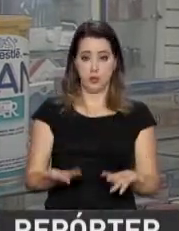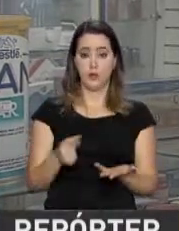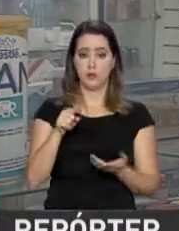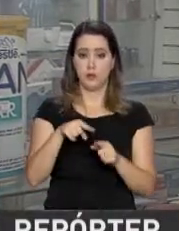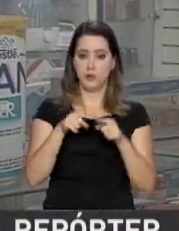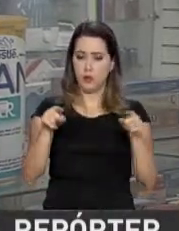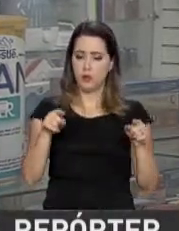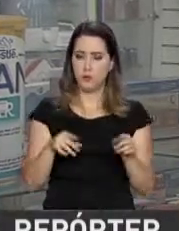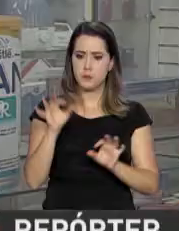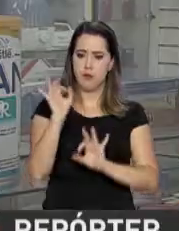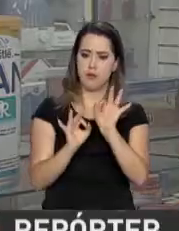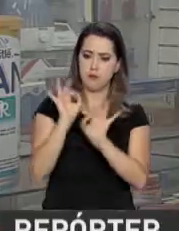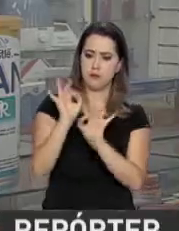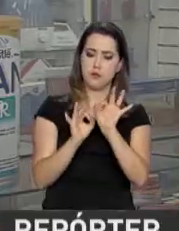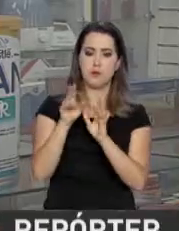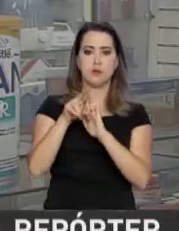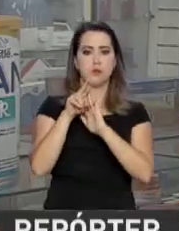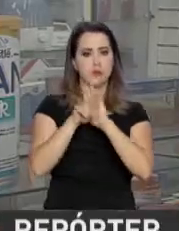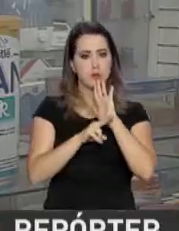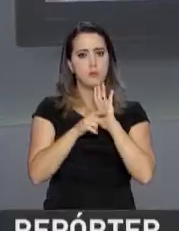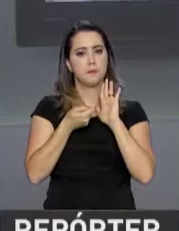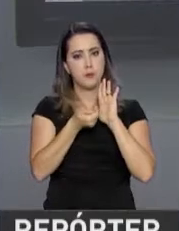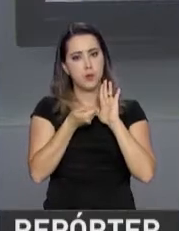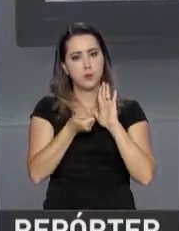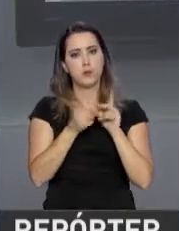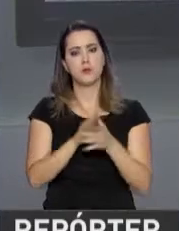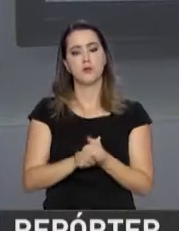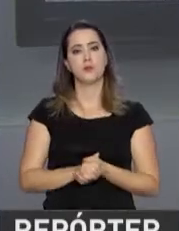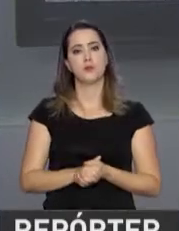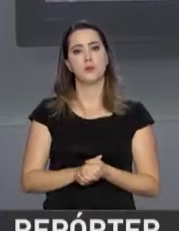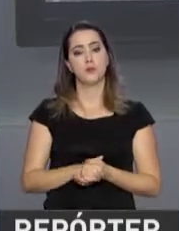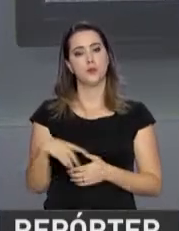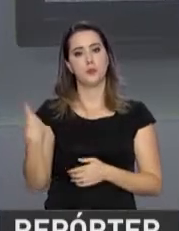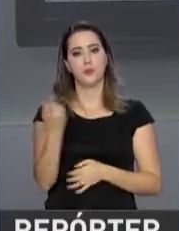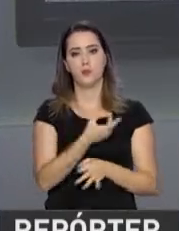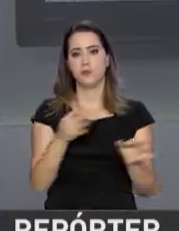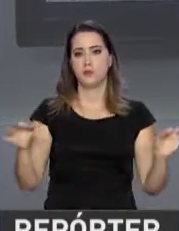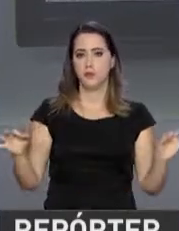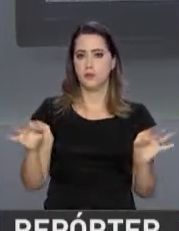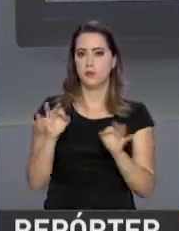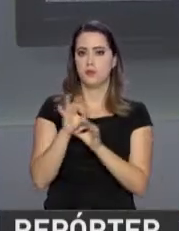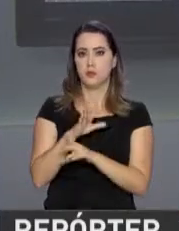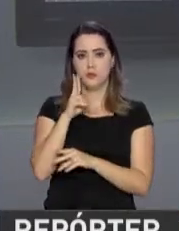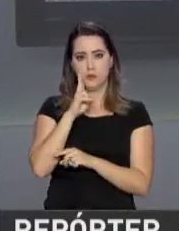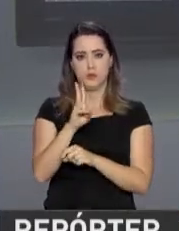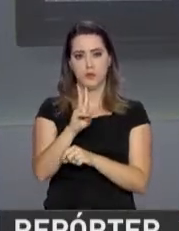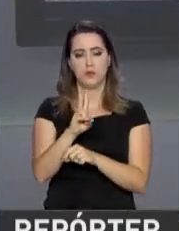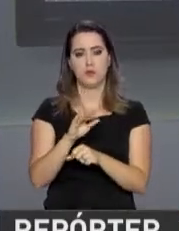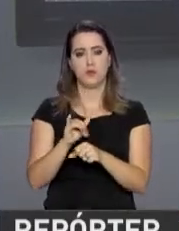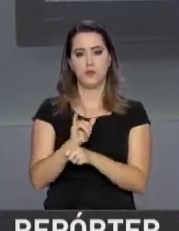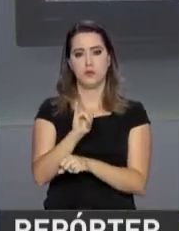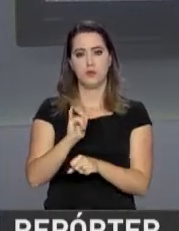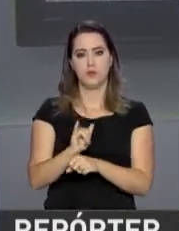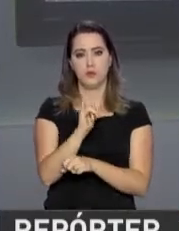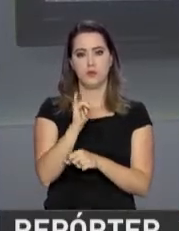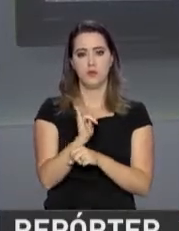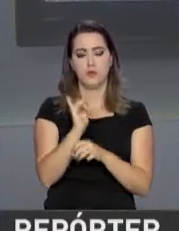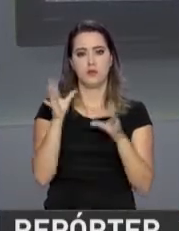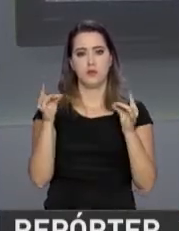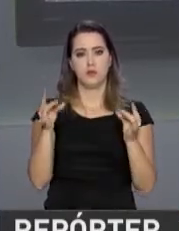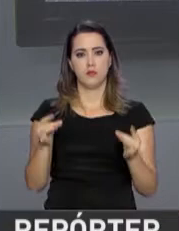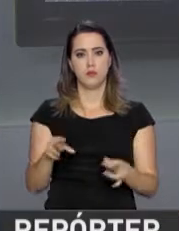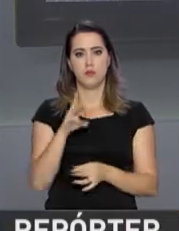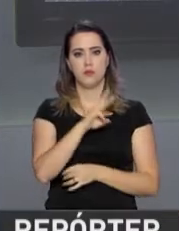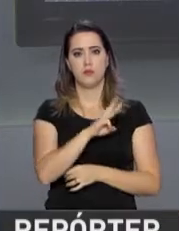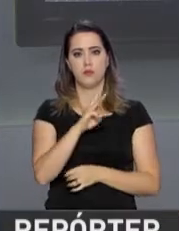passa por um processo rigoroso não visa né nós ficamos por aqui você pode rever as reportagens no youtube